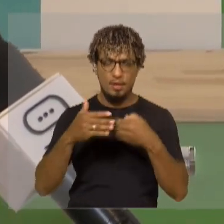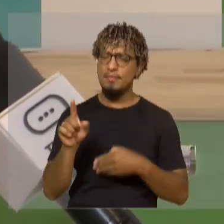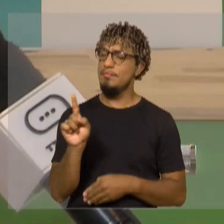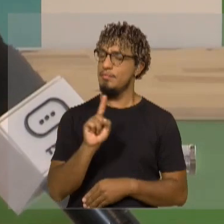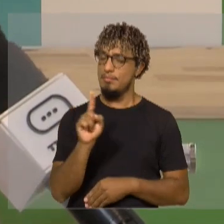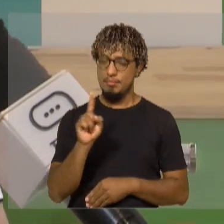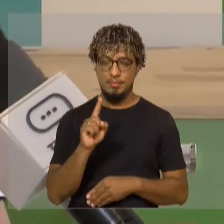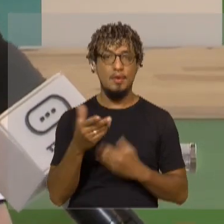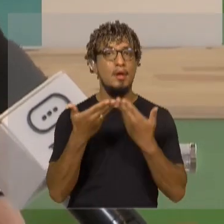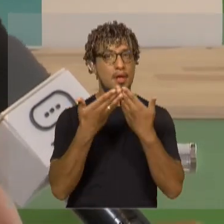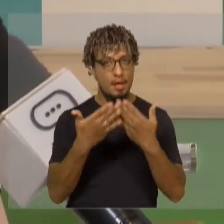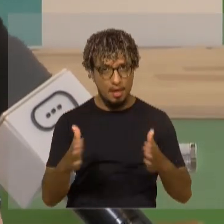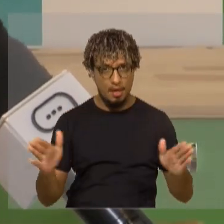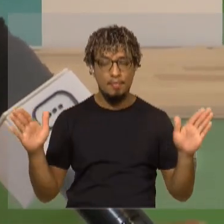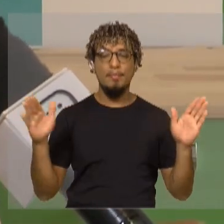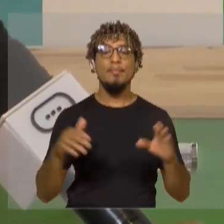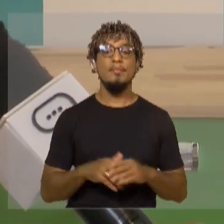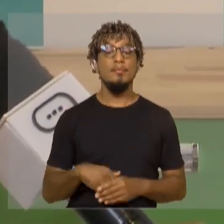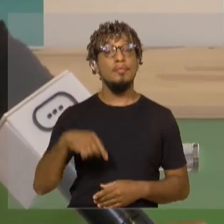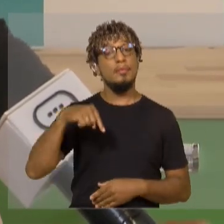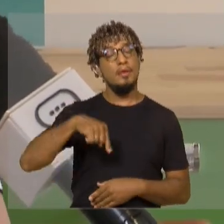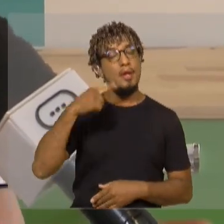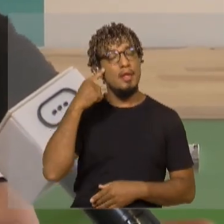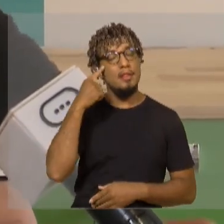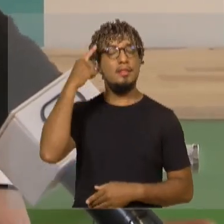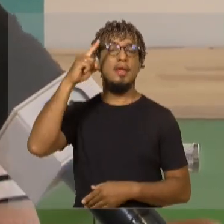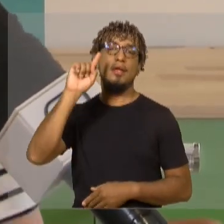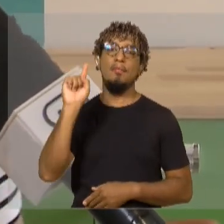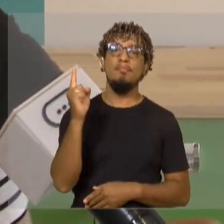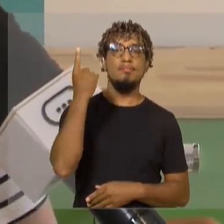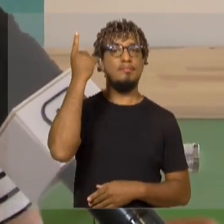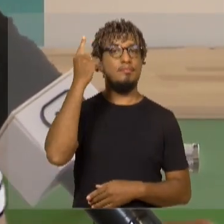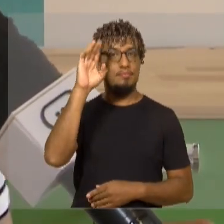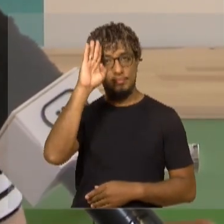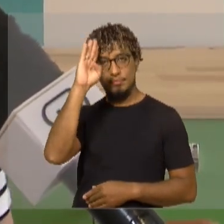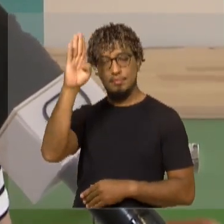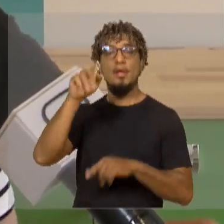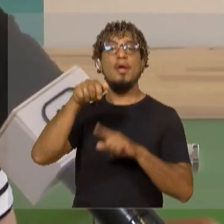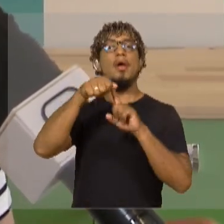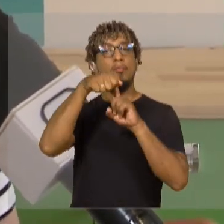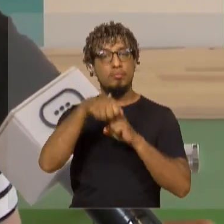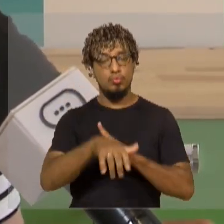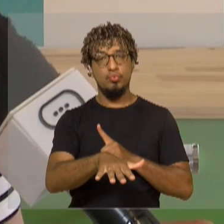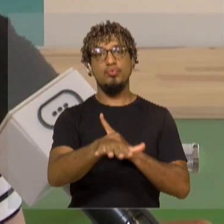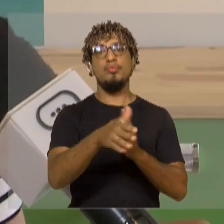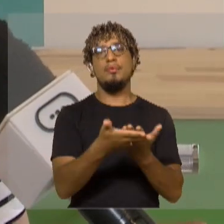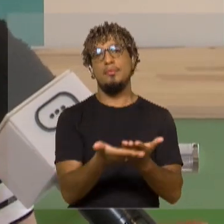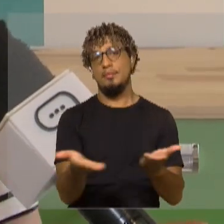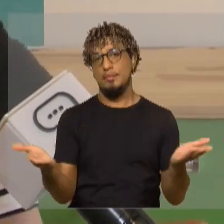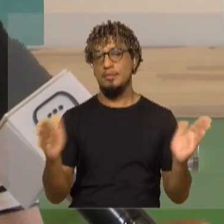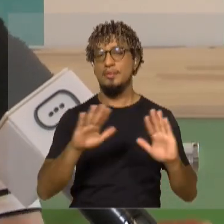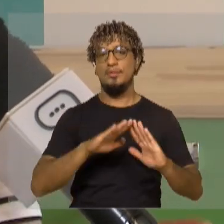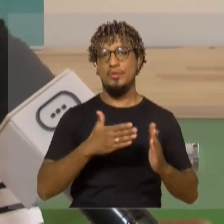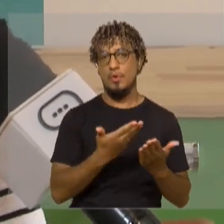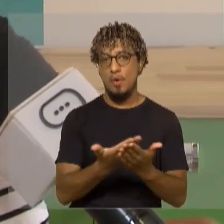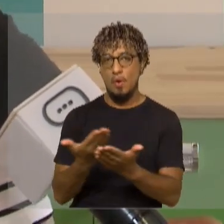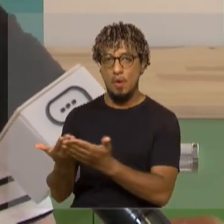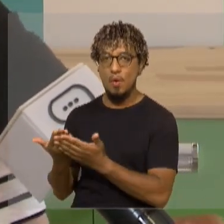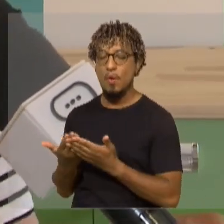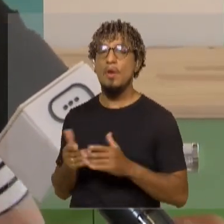no ambiente do espaço. Aqui seria a ideia principal e aí a disseminação para os ambientes escolares